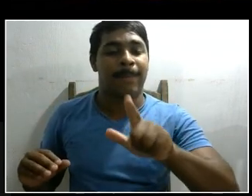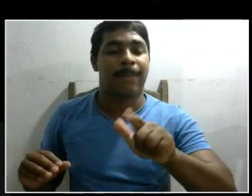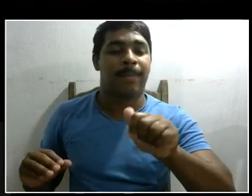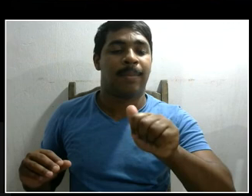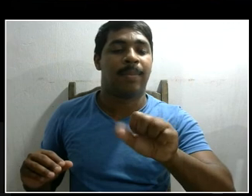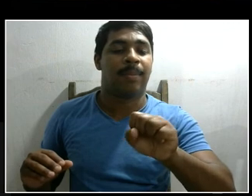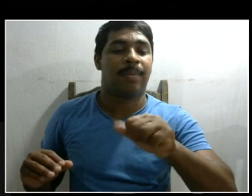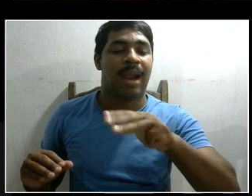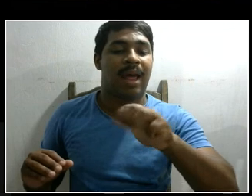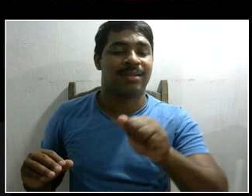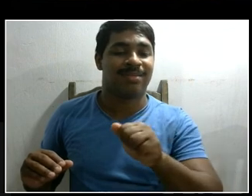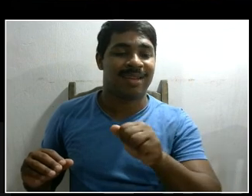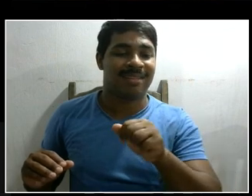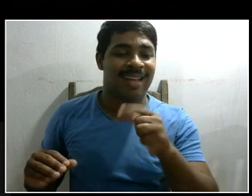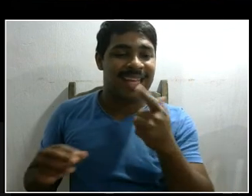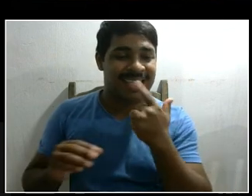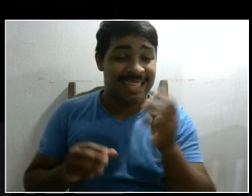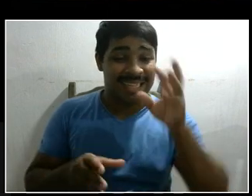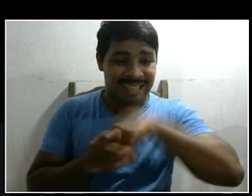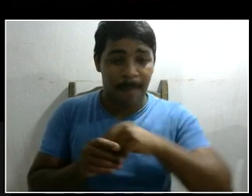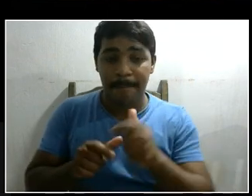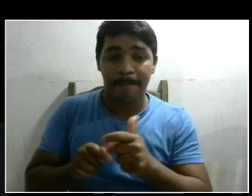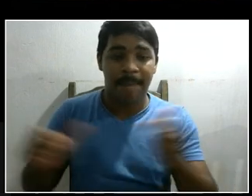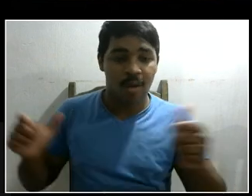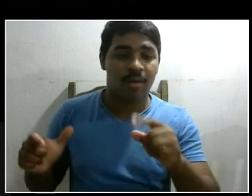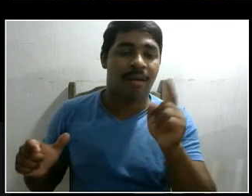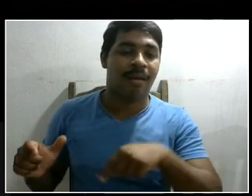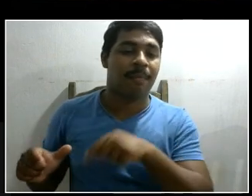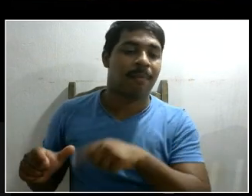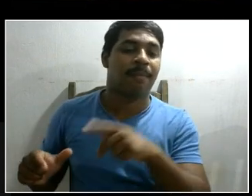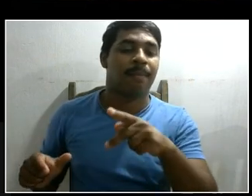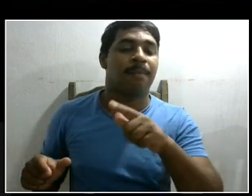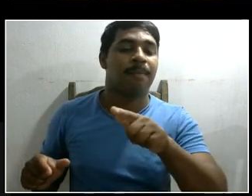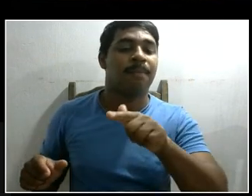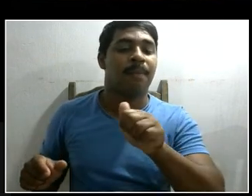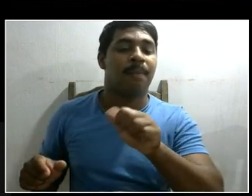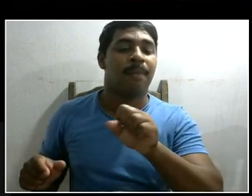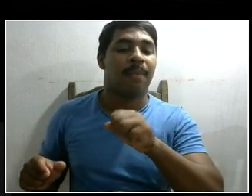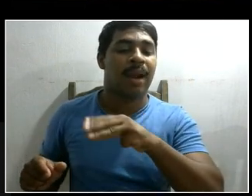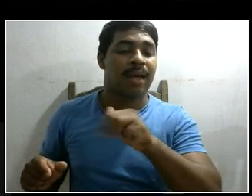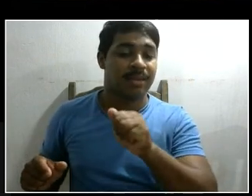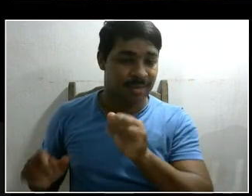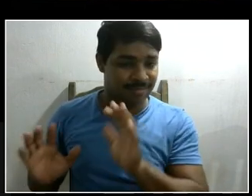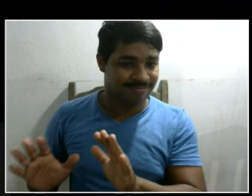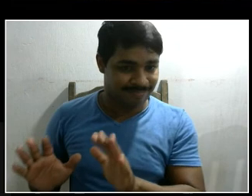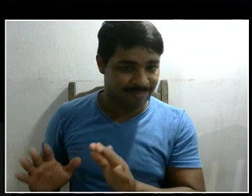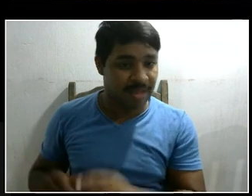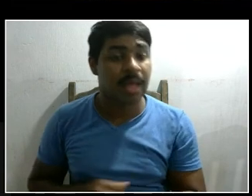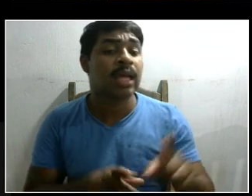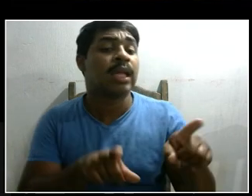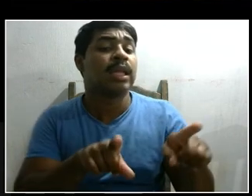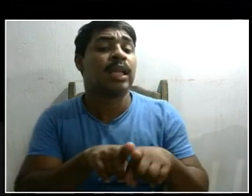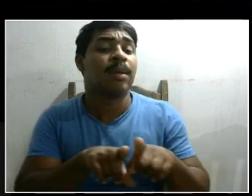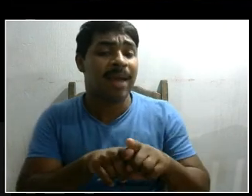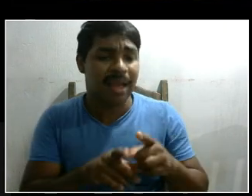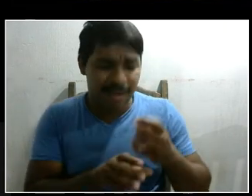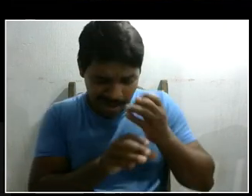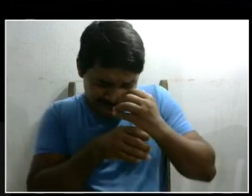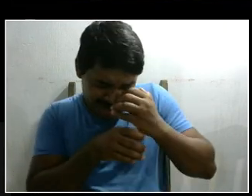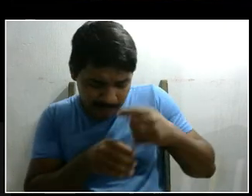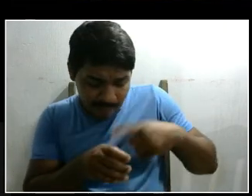torno de 55%. E tem a parte sólida, que ele é formado por células, né? Que seriam os